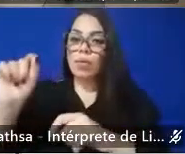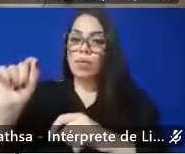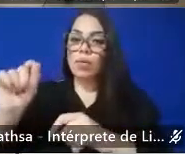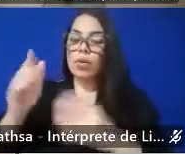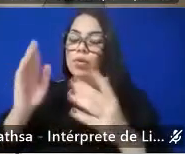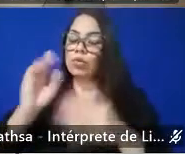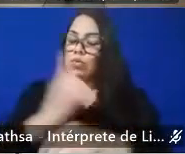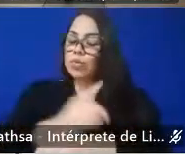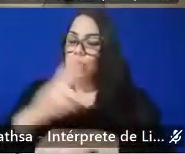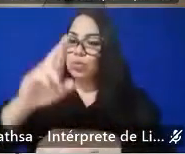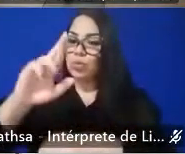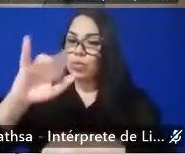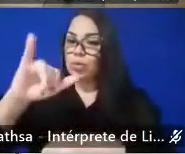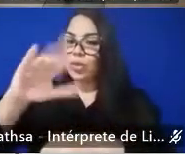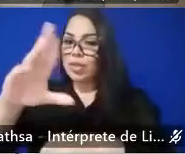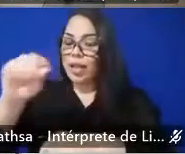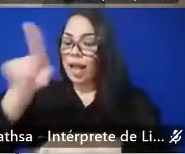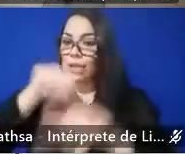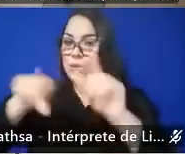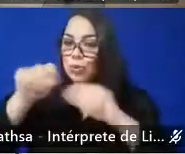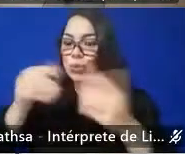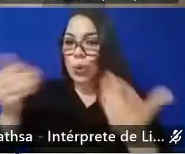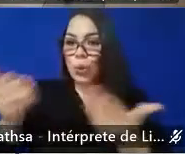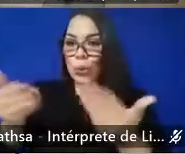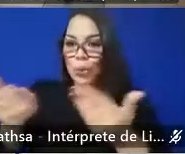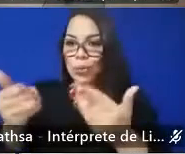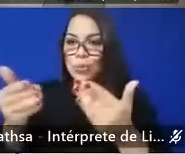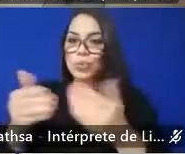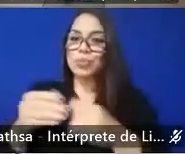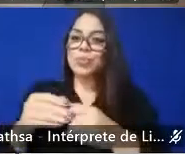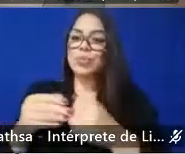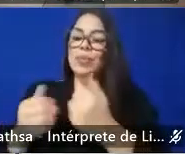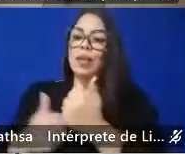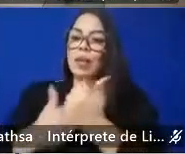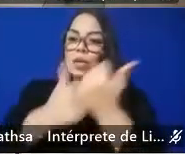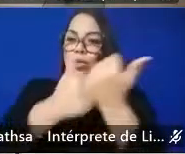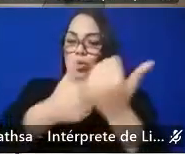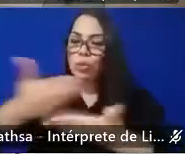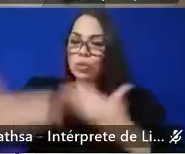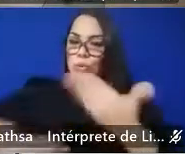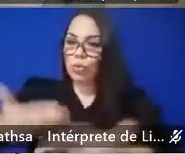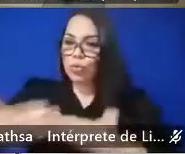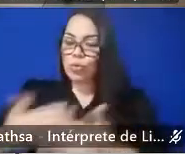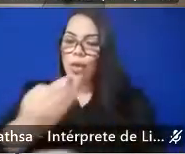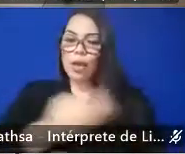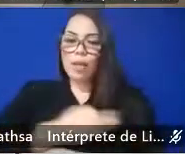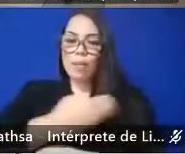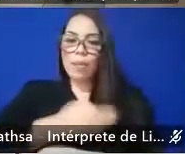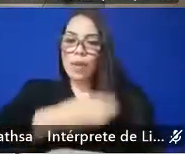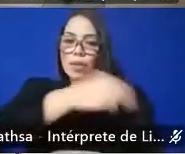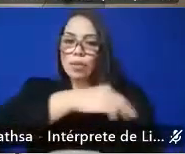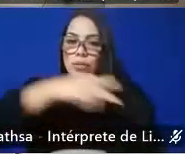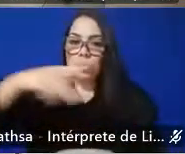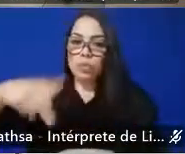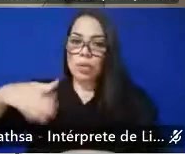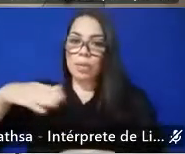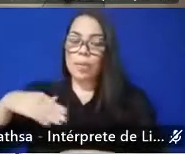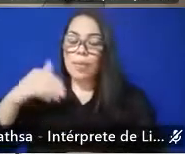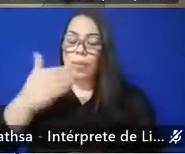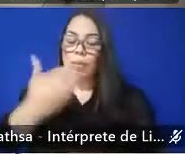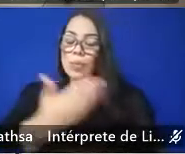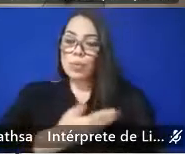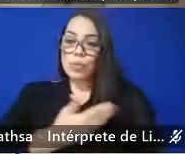Ricardo Ribeiro Martins assessores servidores amigos do Ministério Público minhas senhoras e meus senhores